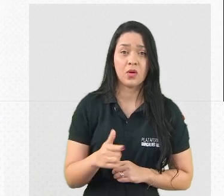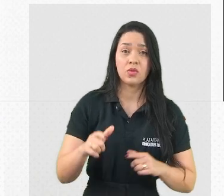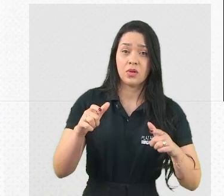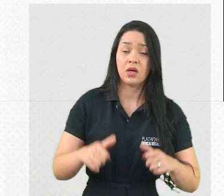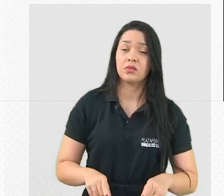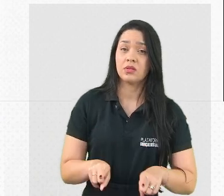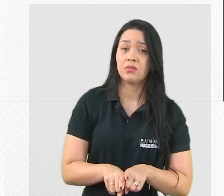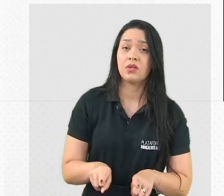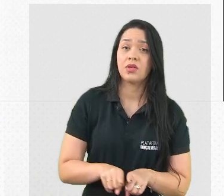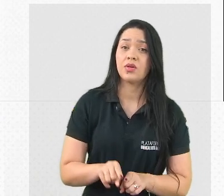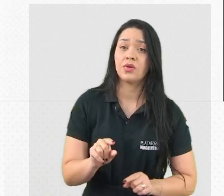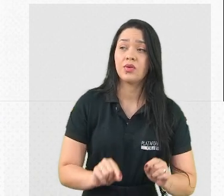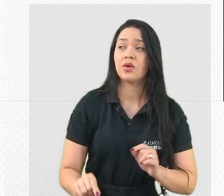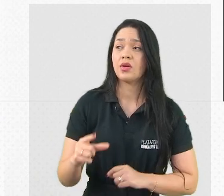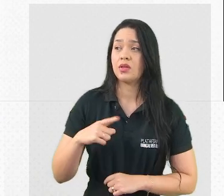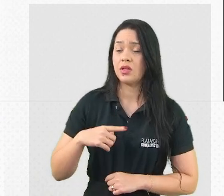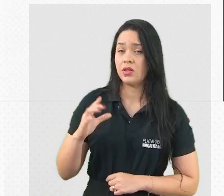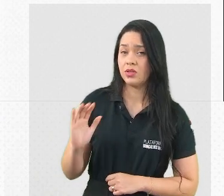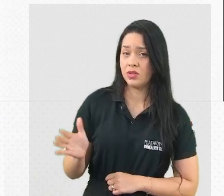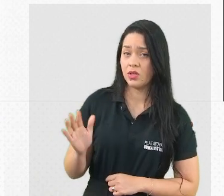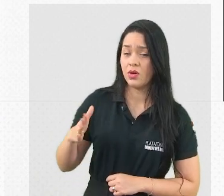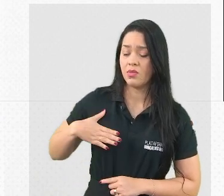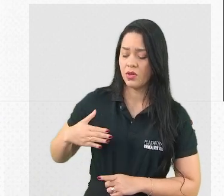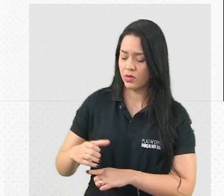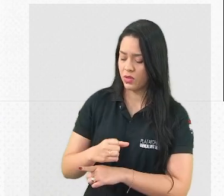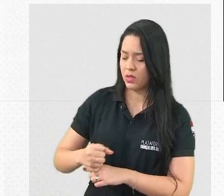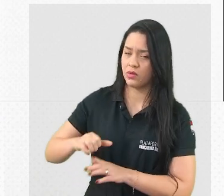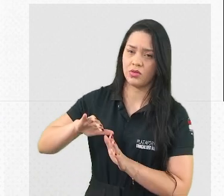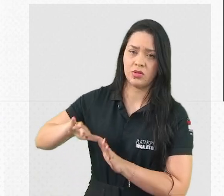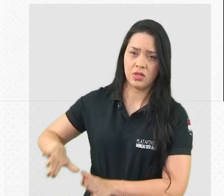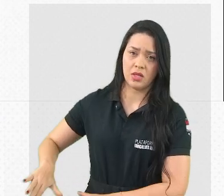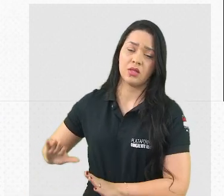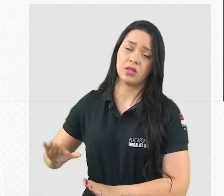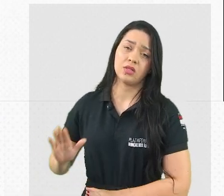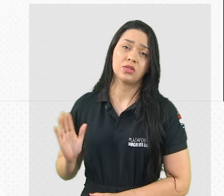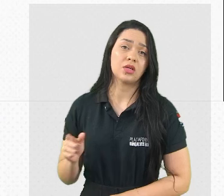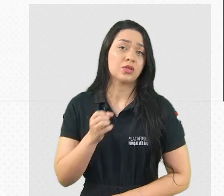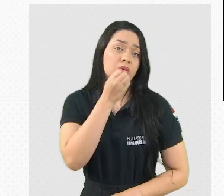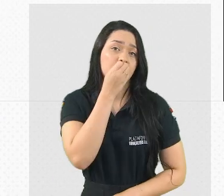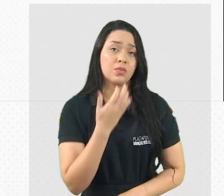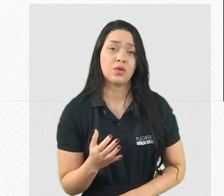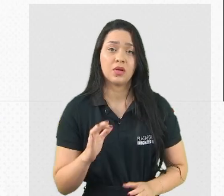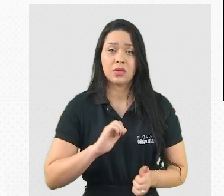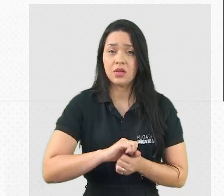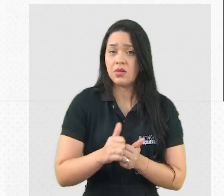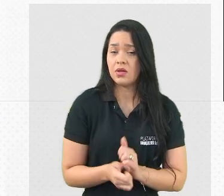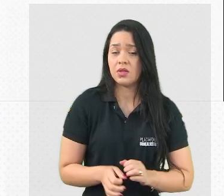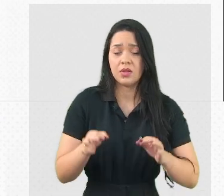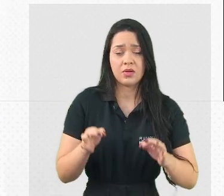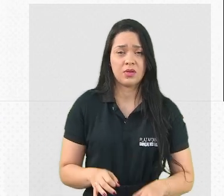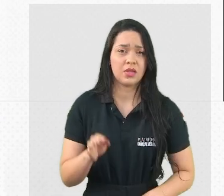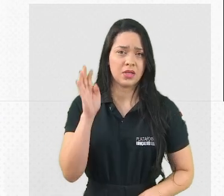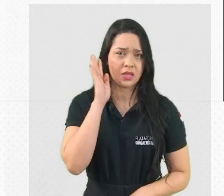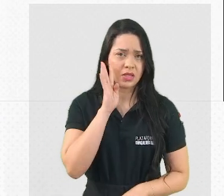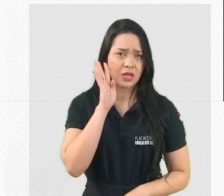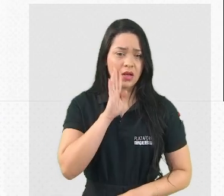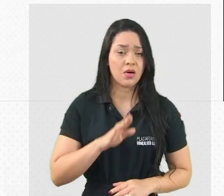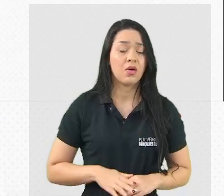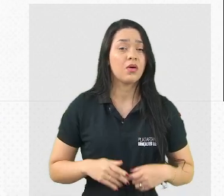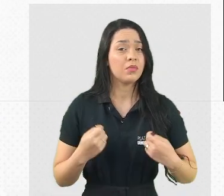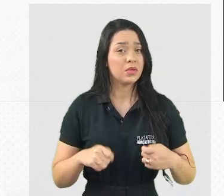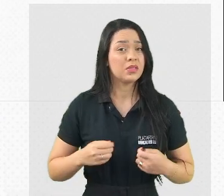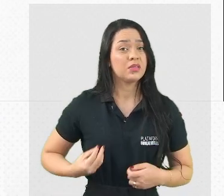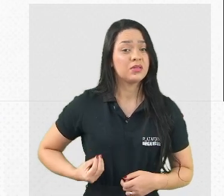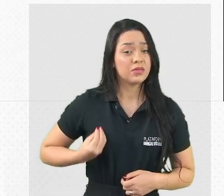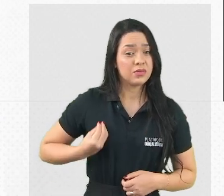e deixar o meu social de lado. E isso já não é o adequado, já não é o legal. O indivíduo ele tem que viver na